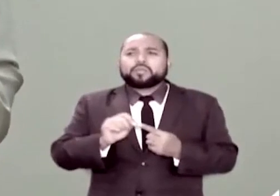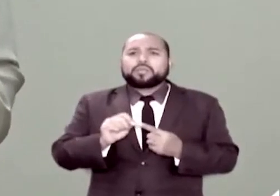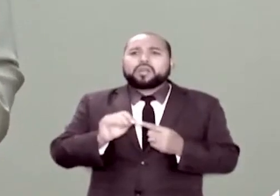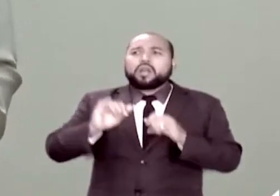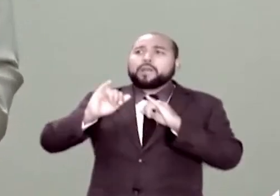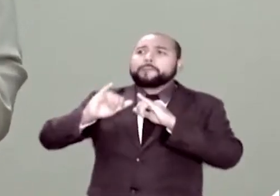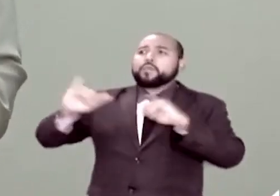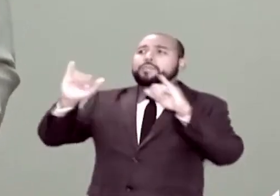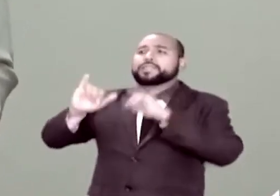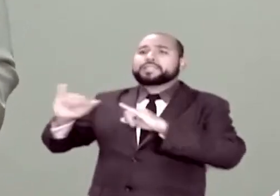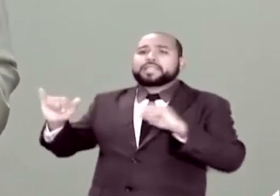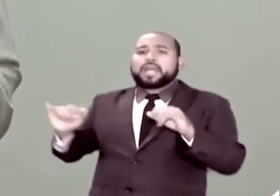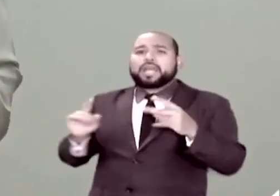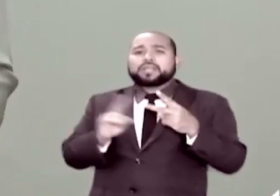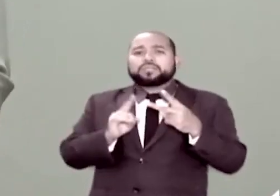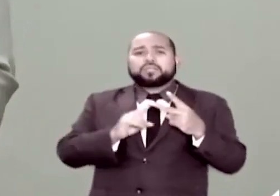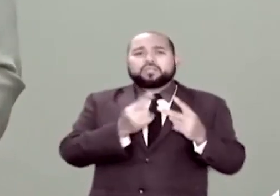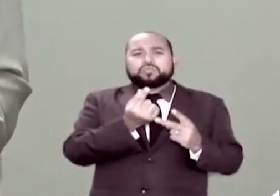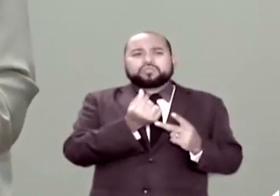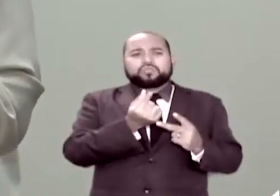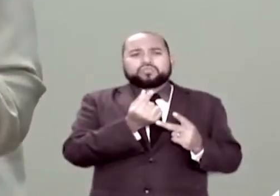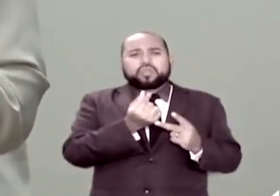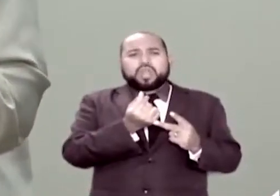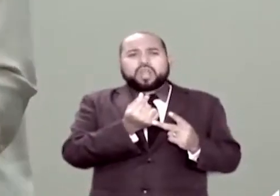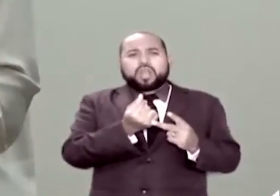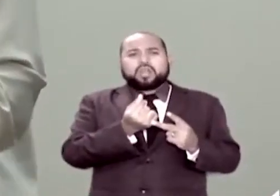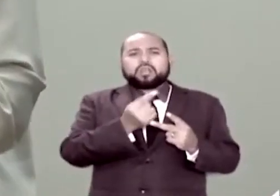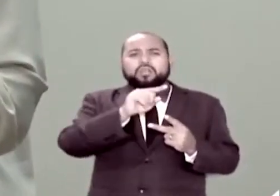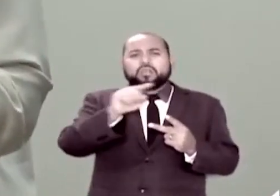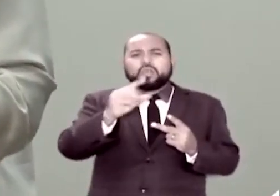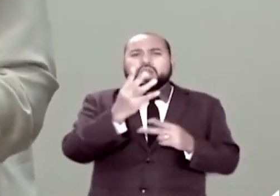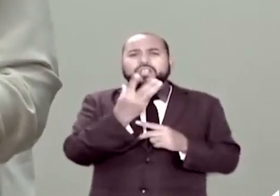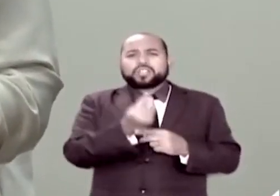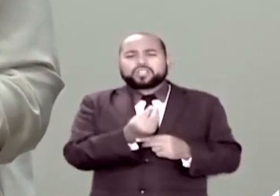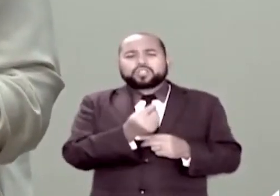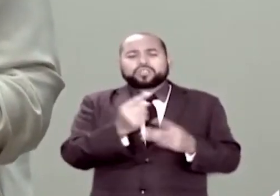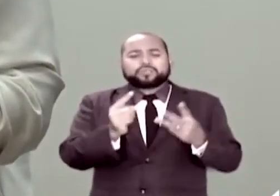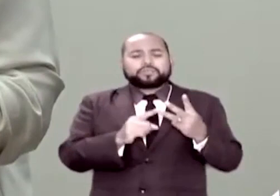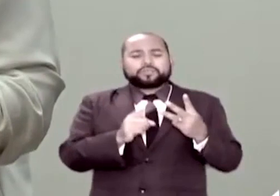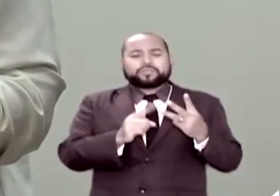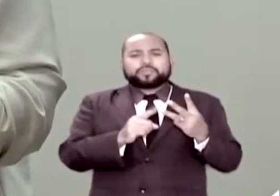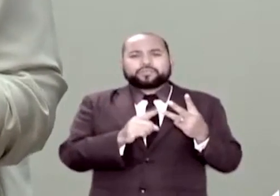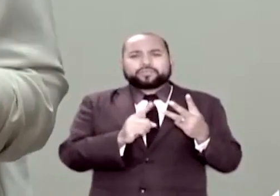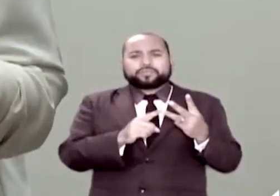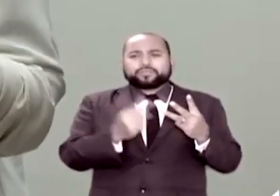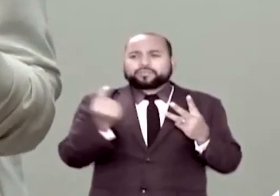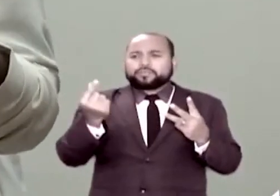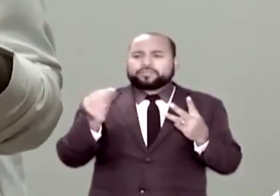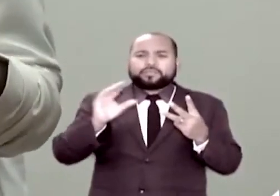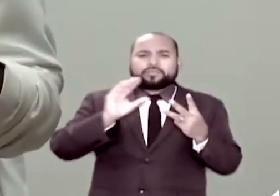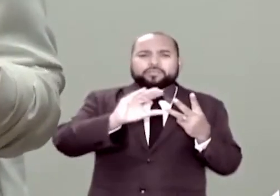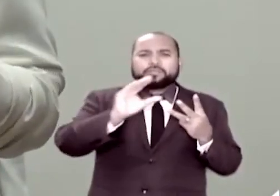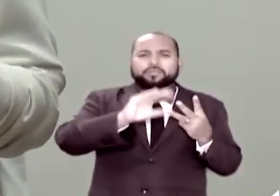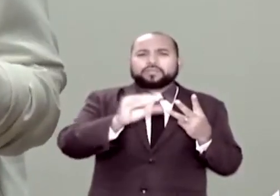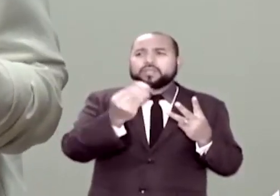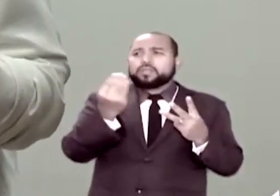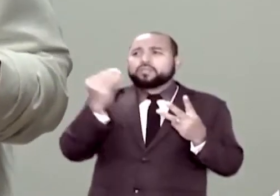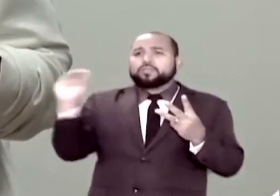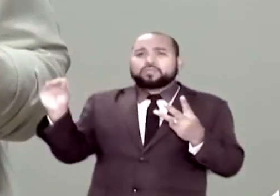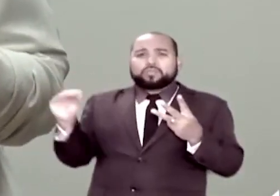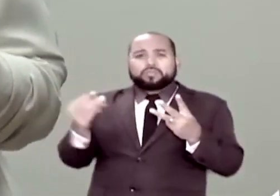dos pareceres o cálculo de pont dos Artistas a publicação e dos recursos os meios